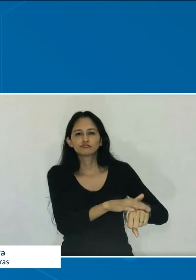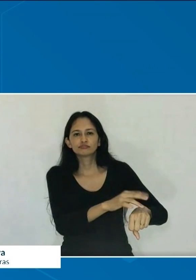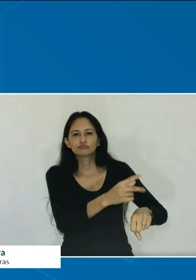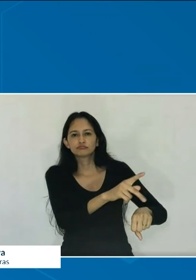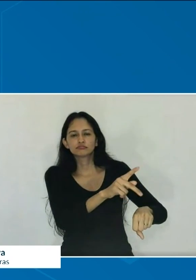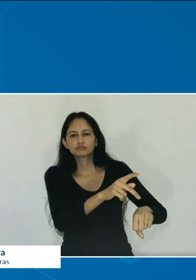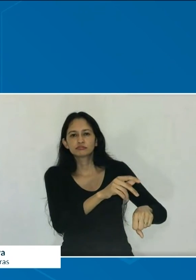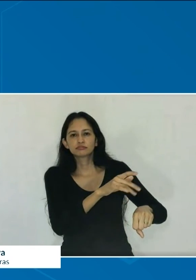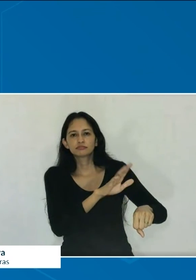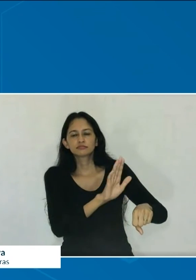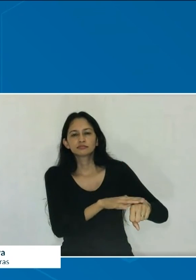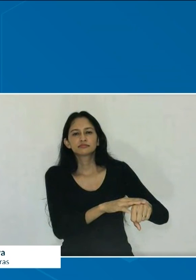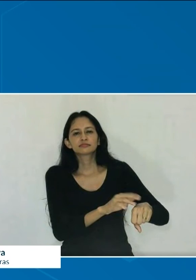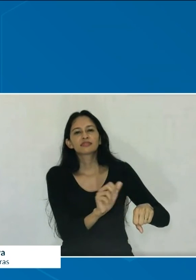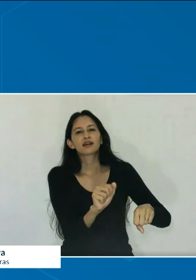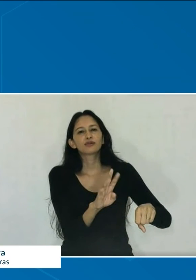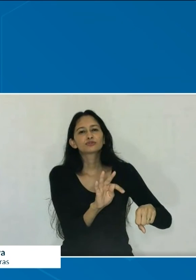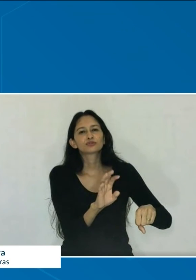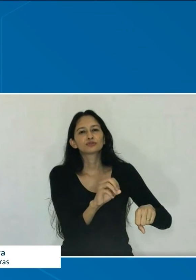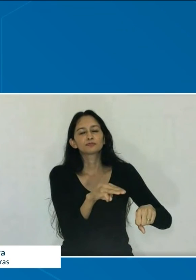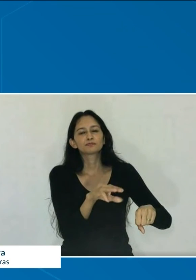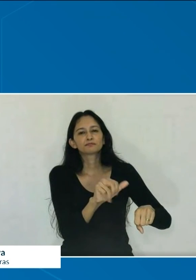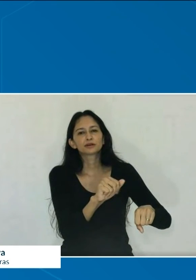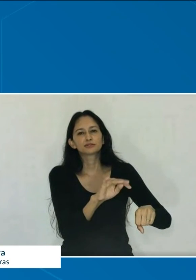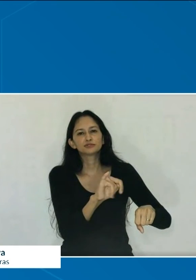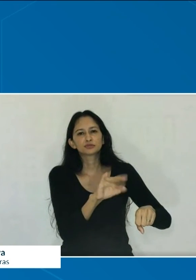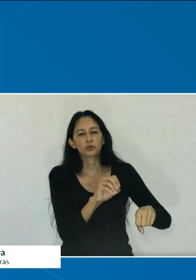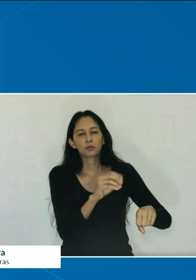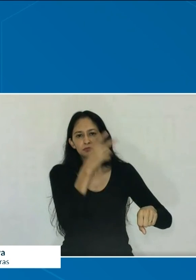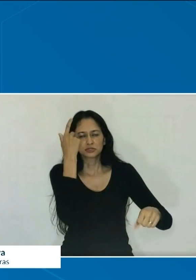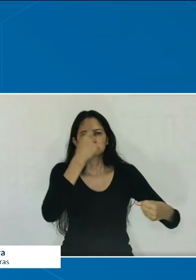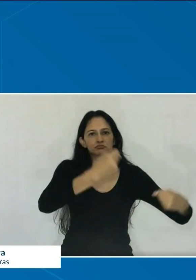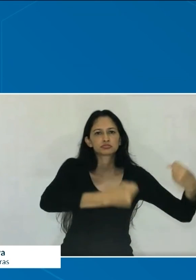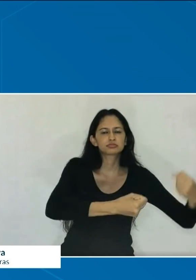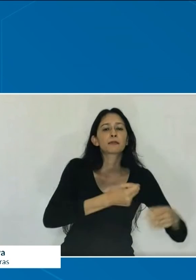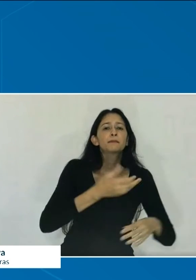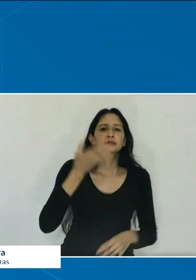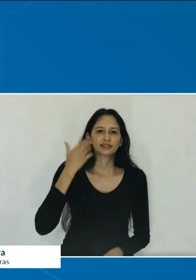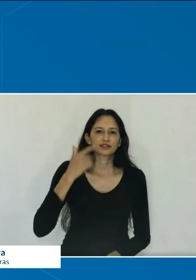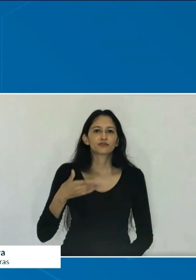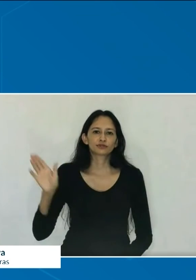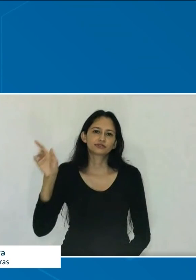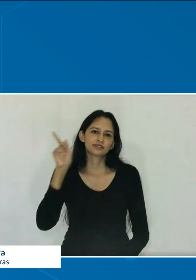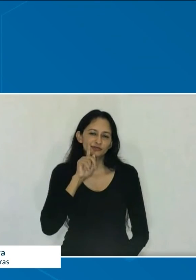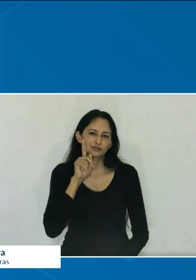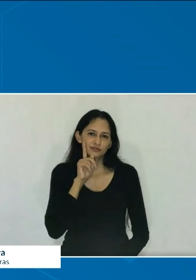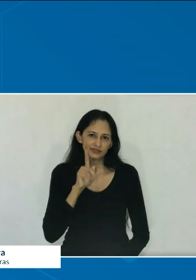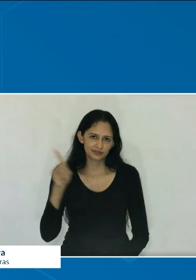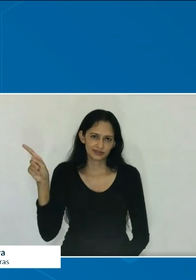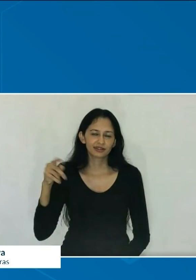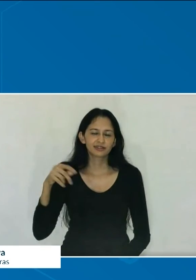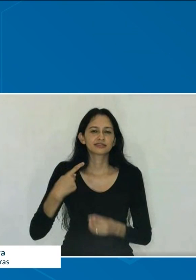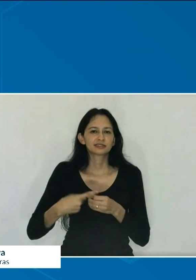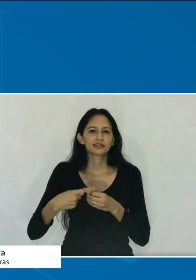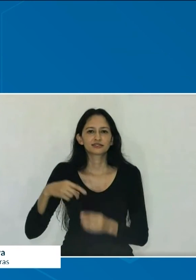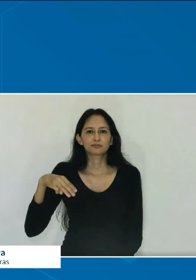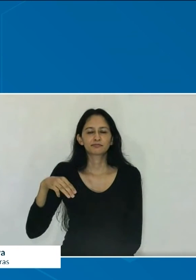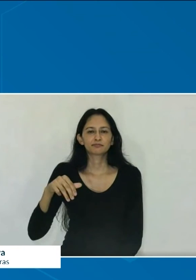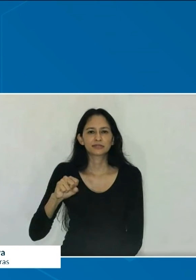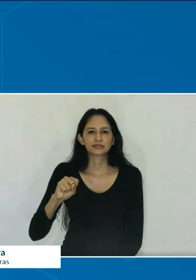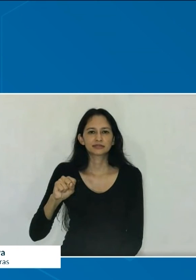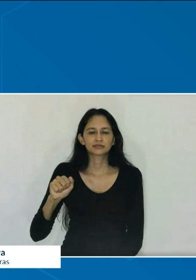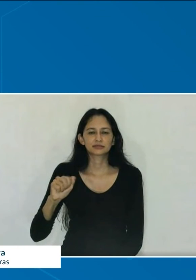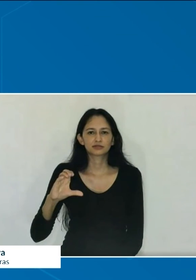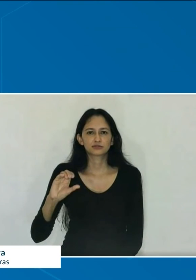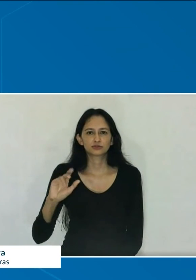uma discussão que tivemos quando eu estava em Massachusetts, nos Estados Unidos. Qual seria o futuro da mobilidade com veículos autônomos?